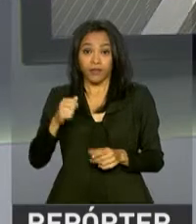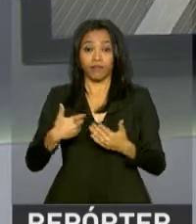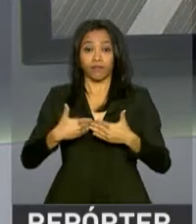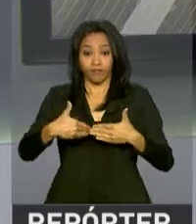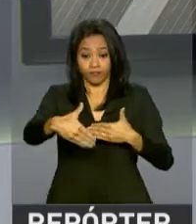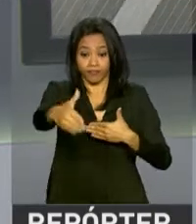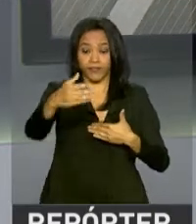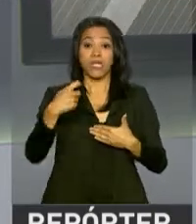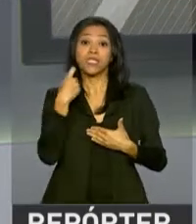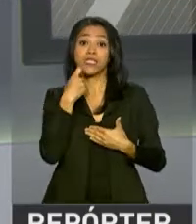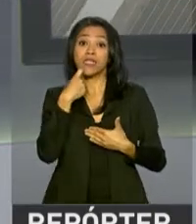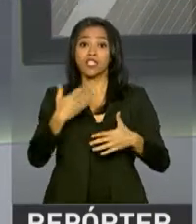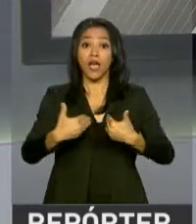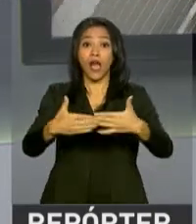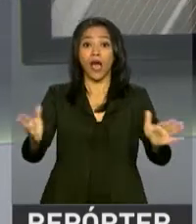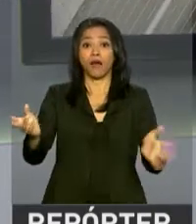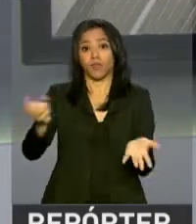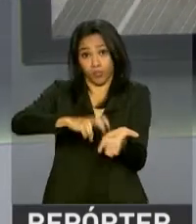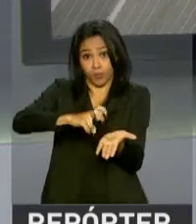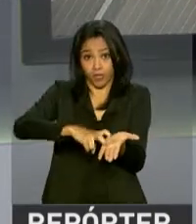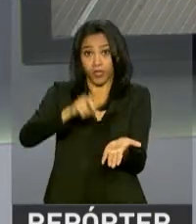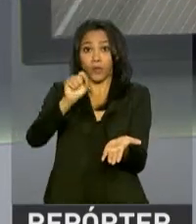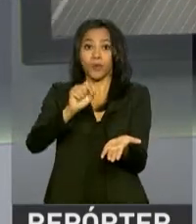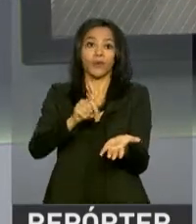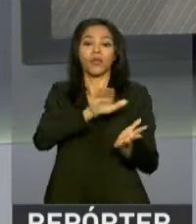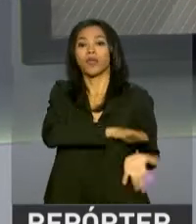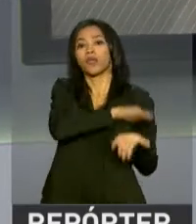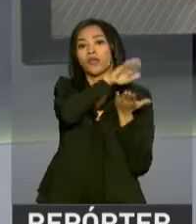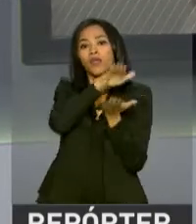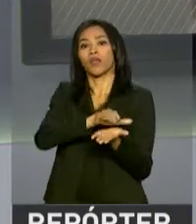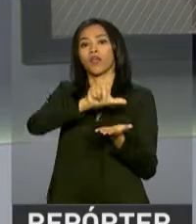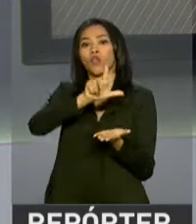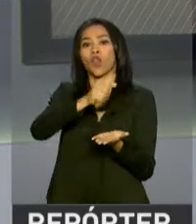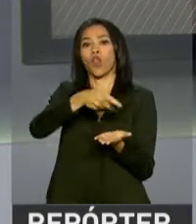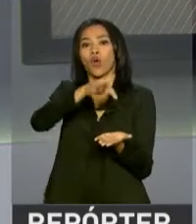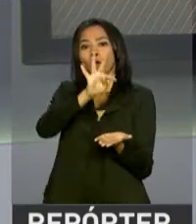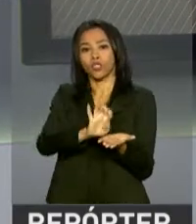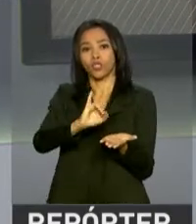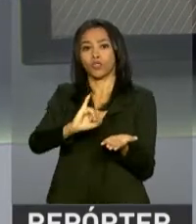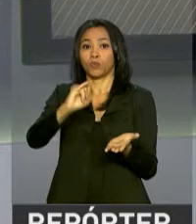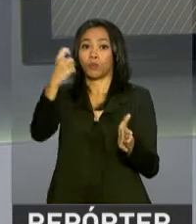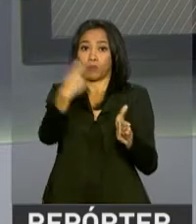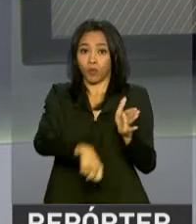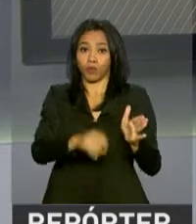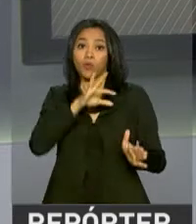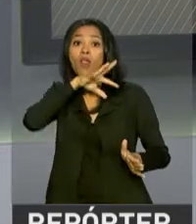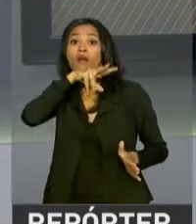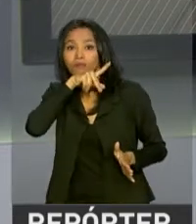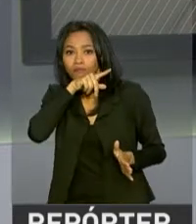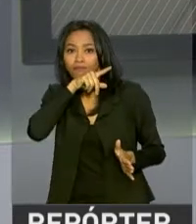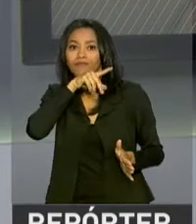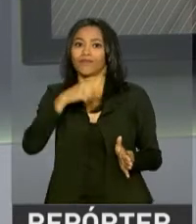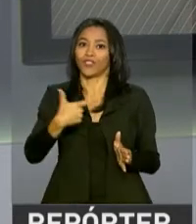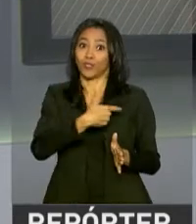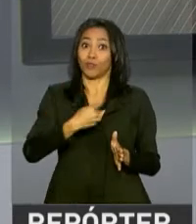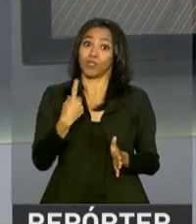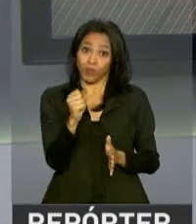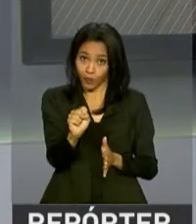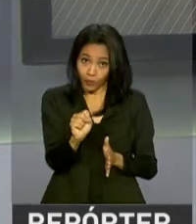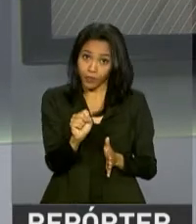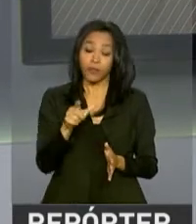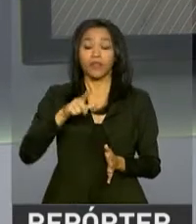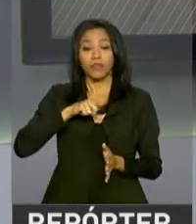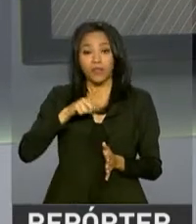a consulta ao primeiro lote de restituição do imposto de renda pessoa física 2010 18 lote contempla também